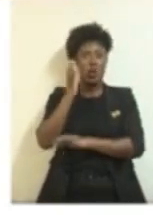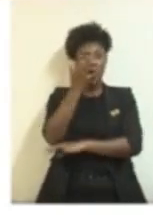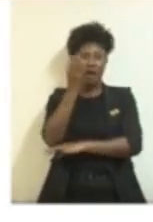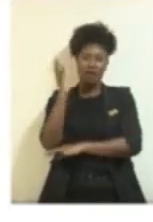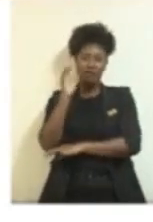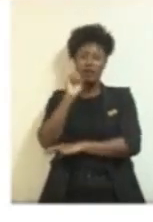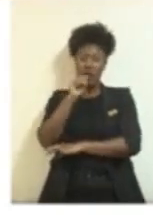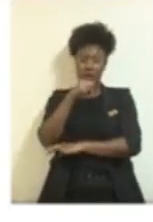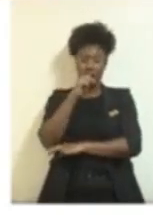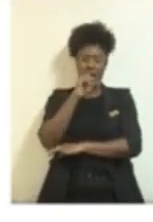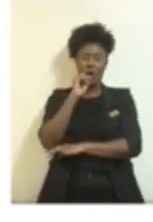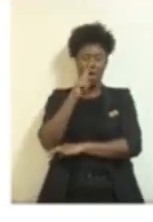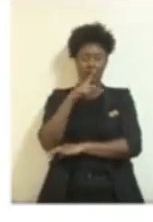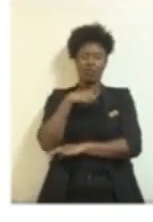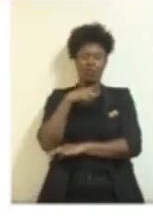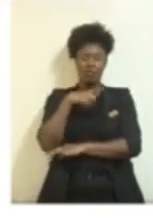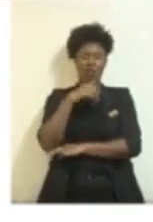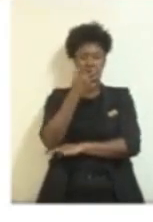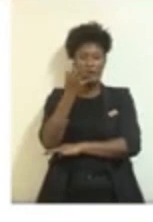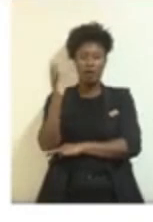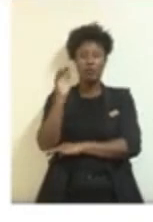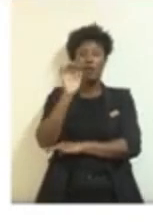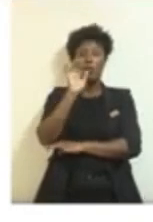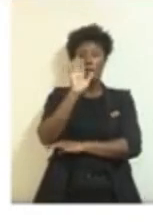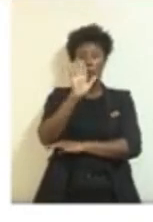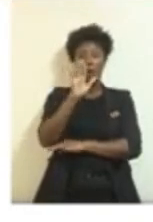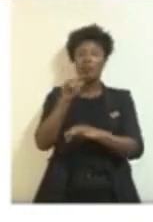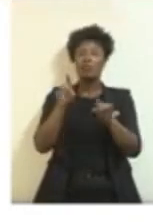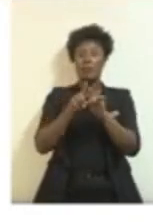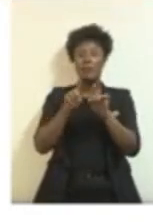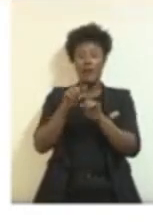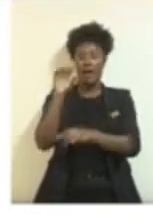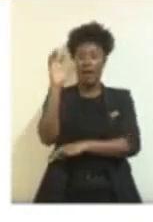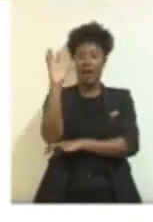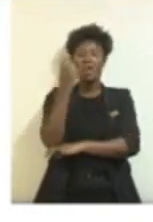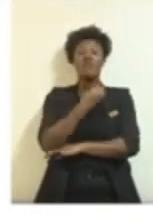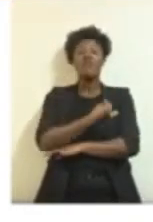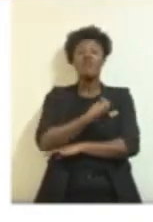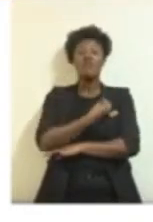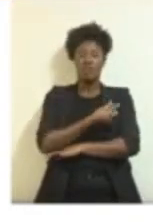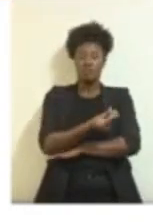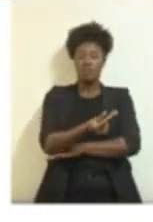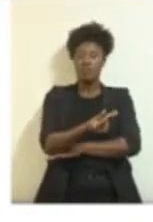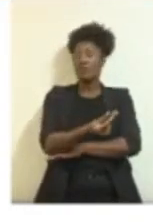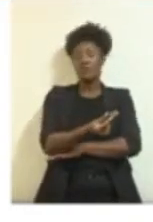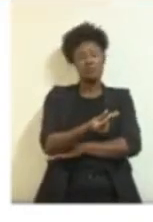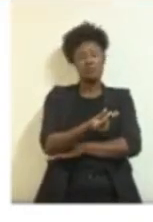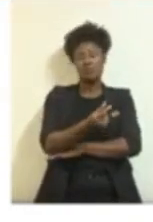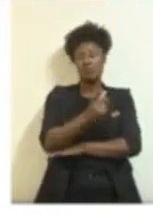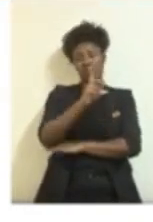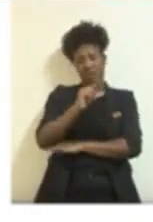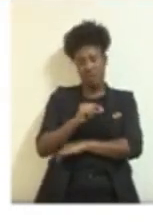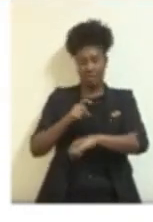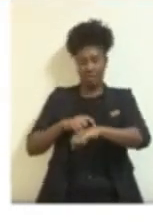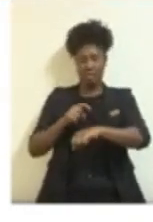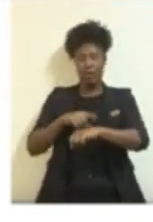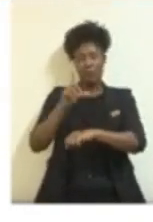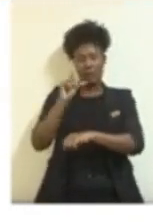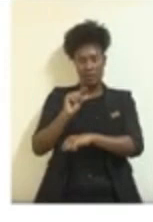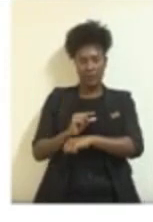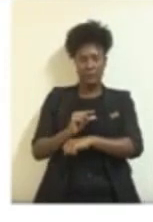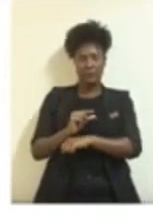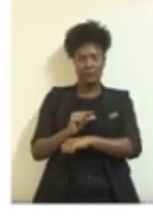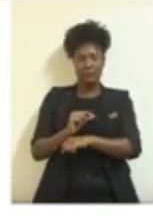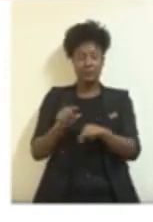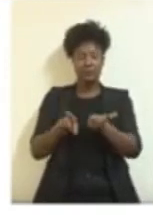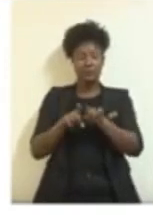Tá, tudo bem, no tronco, na madeira, mas a árvore tem um ciclo de vida curto. Eu acho que é interessante olhar o que está acontecendo no solo. Inclusive, aqui discutem a